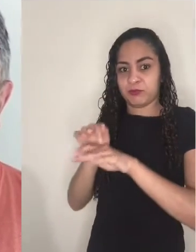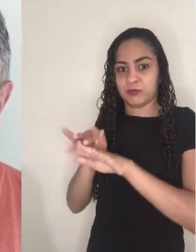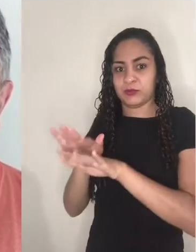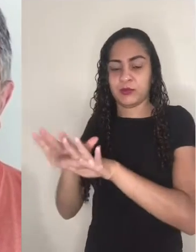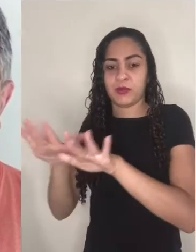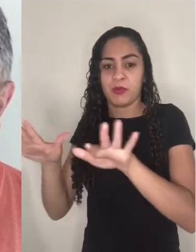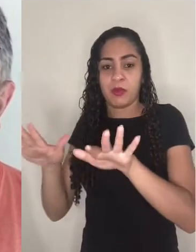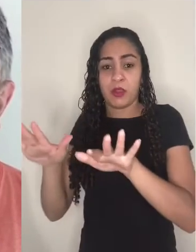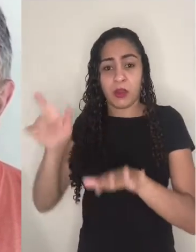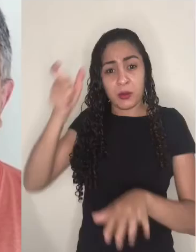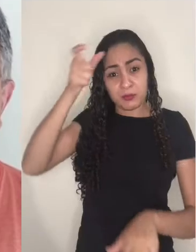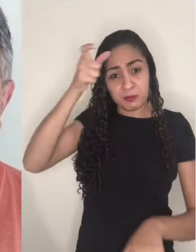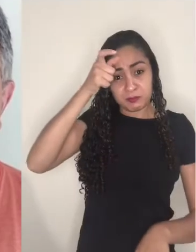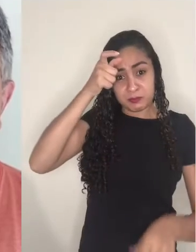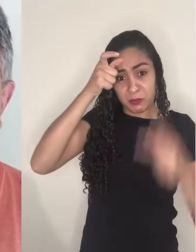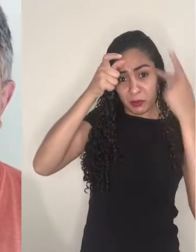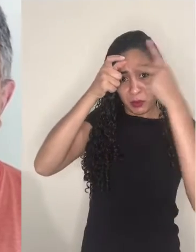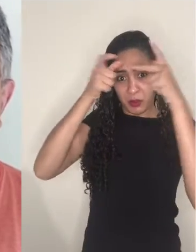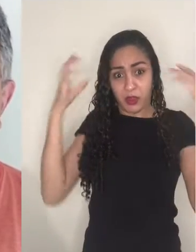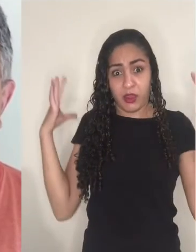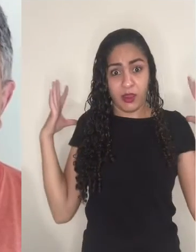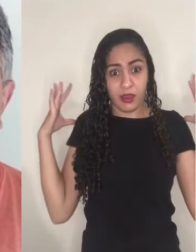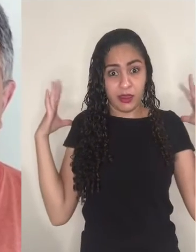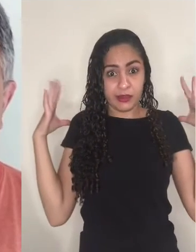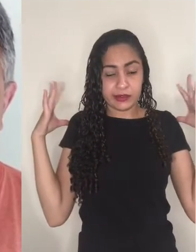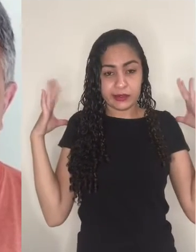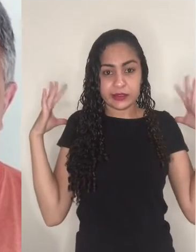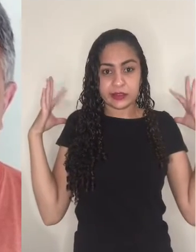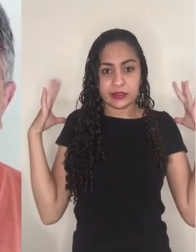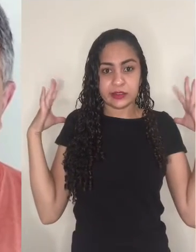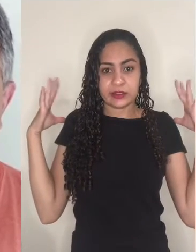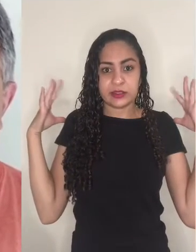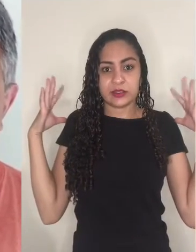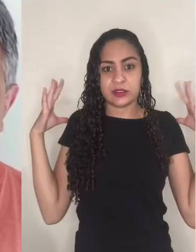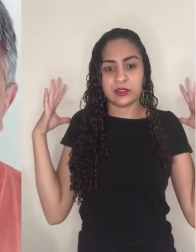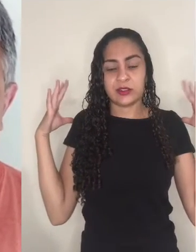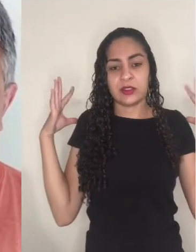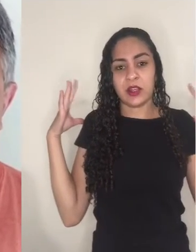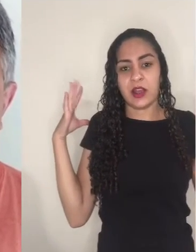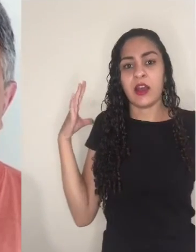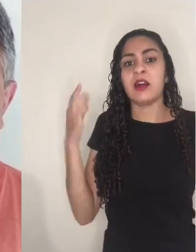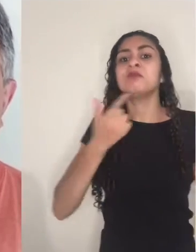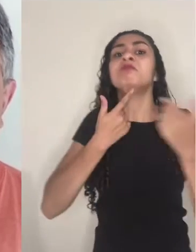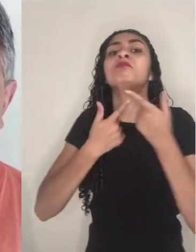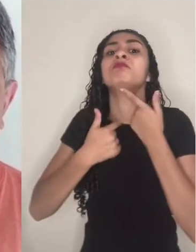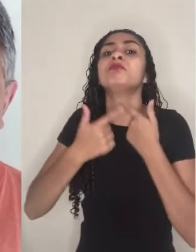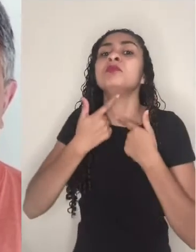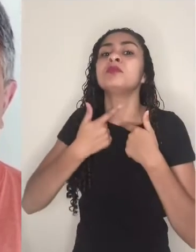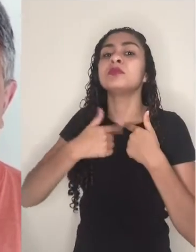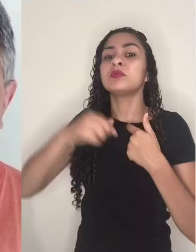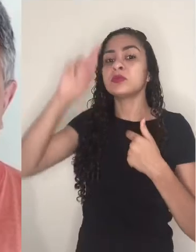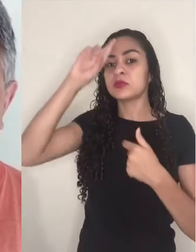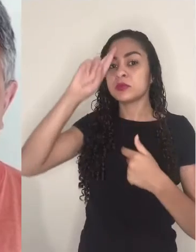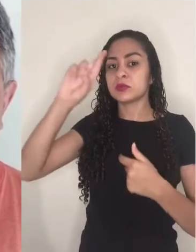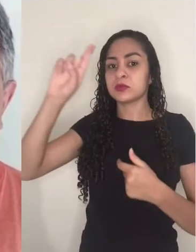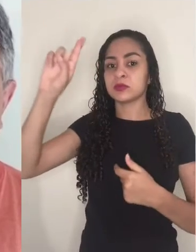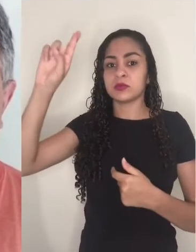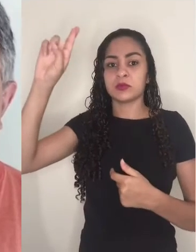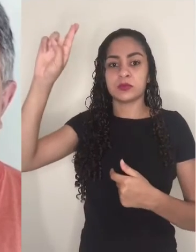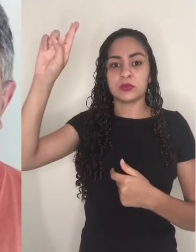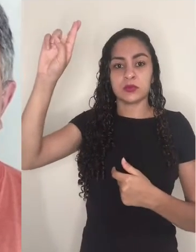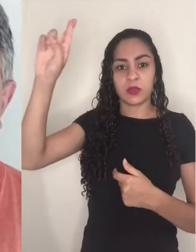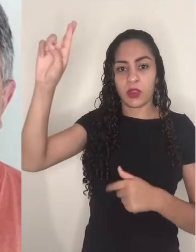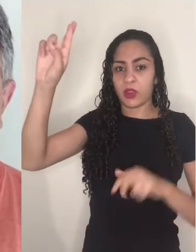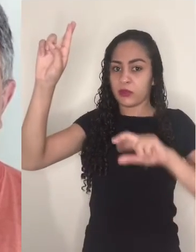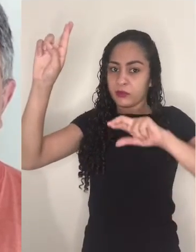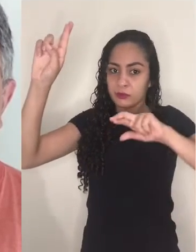os demônios nunca executam a vontade de Deus, a menos que sejam compelidos a fazê-la